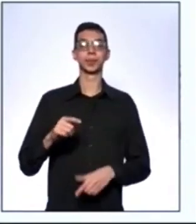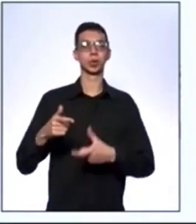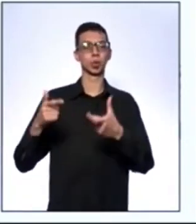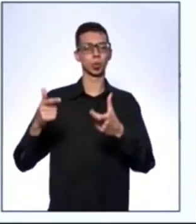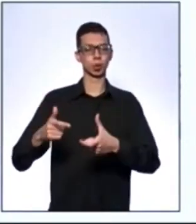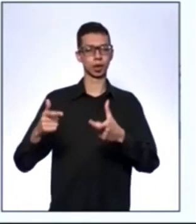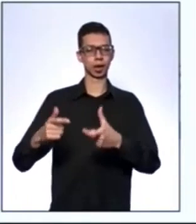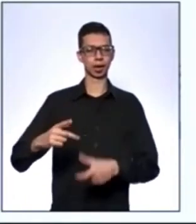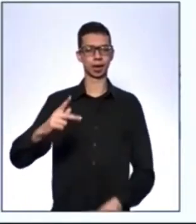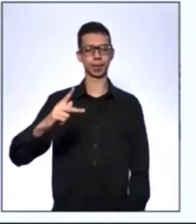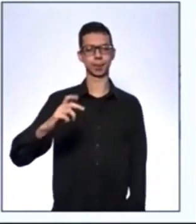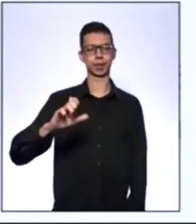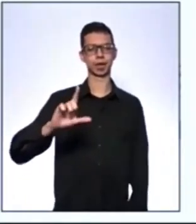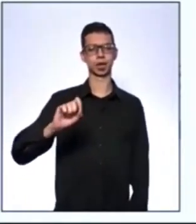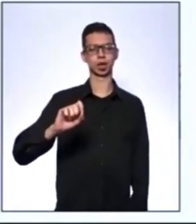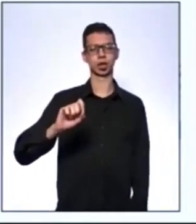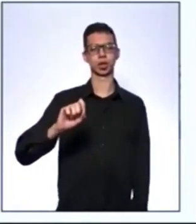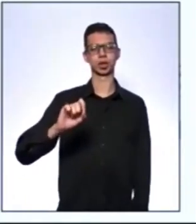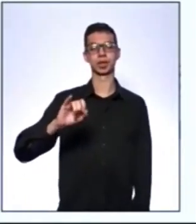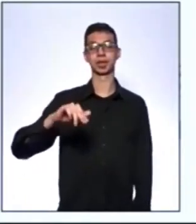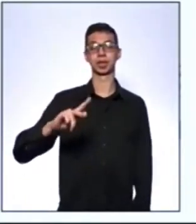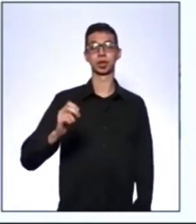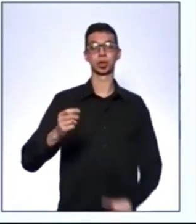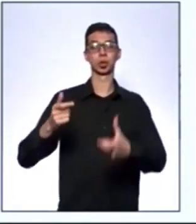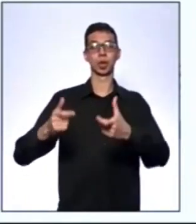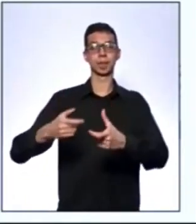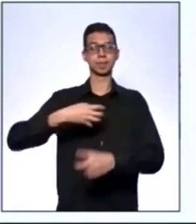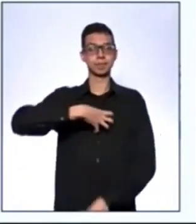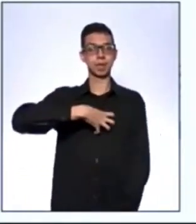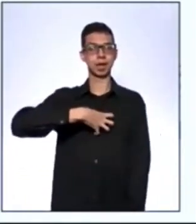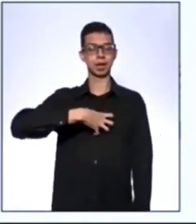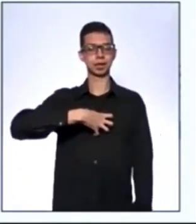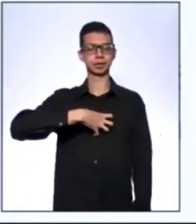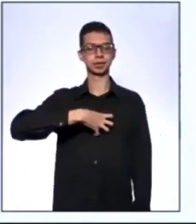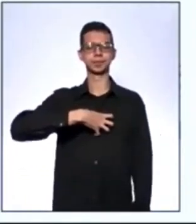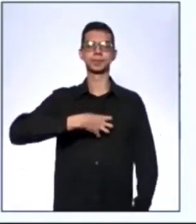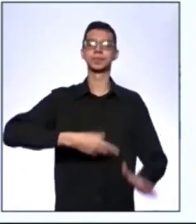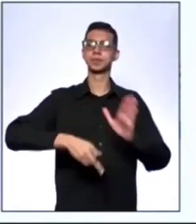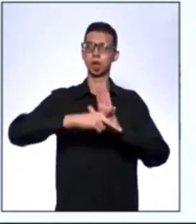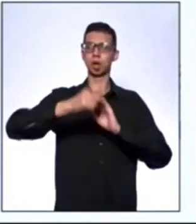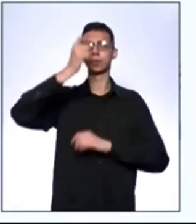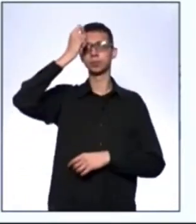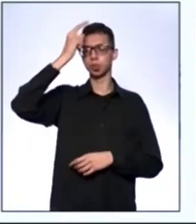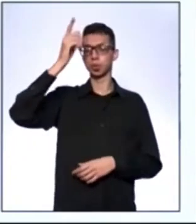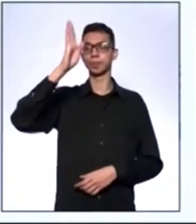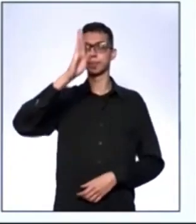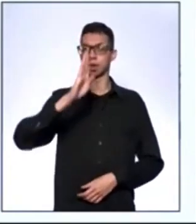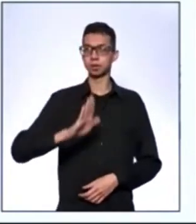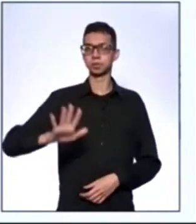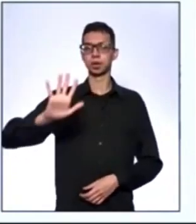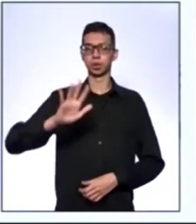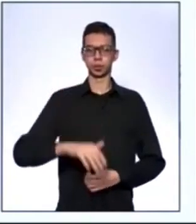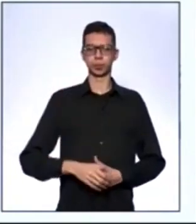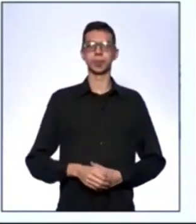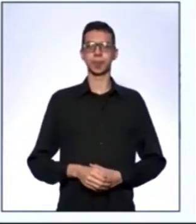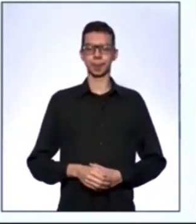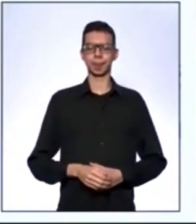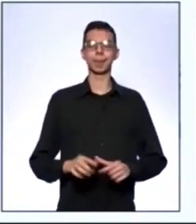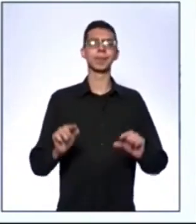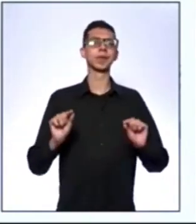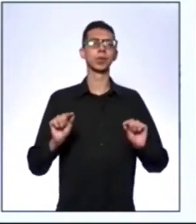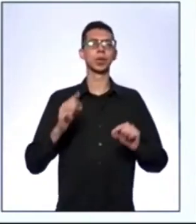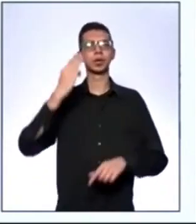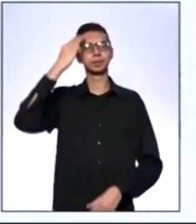Pelourinho, um monumento cultural do Brasil de preservação da memória